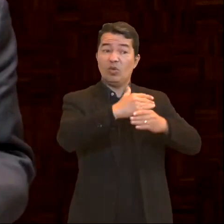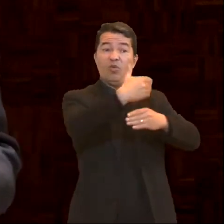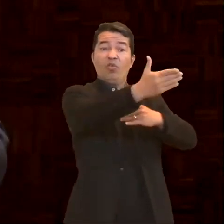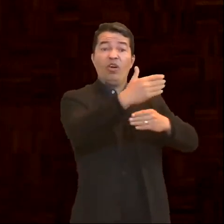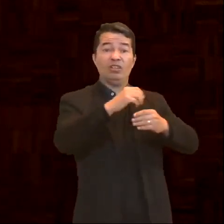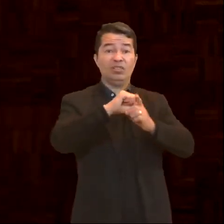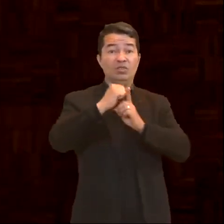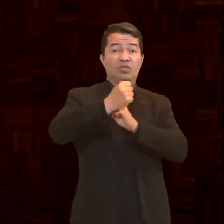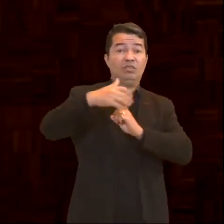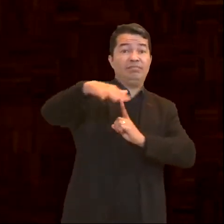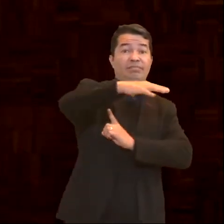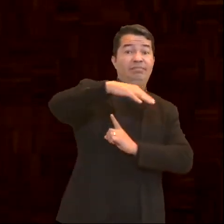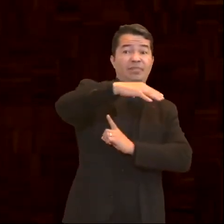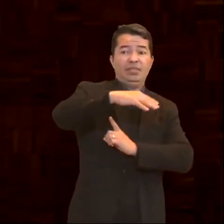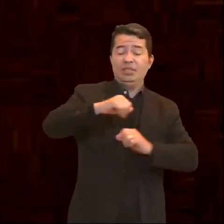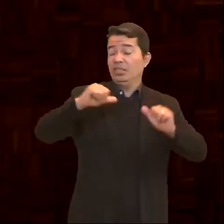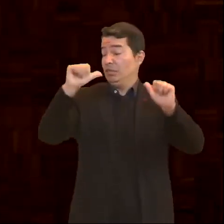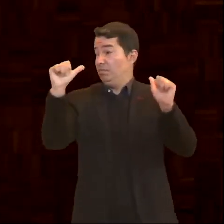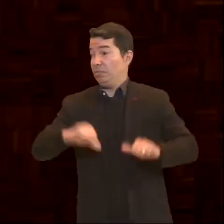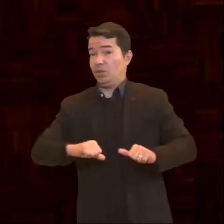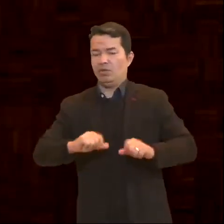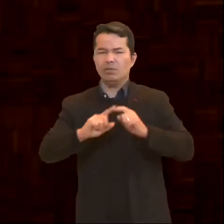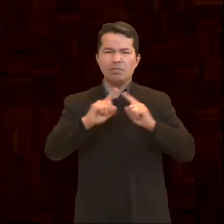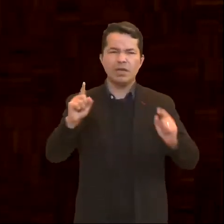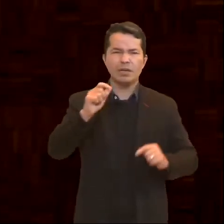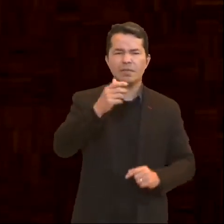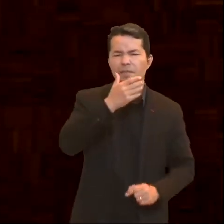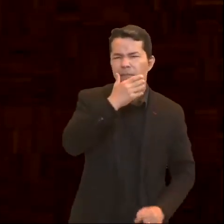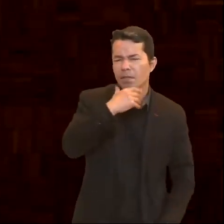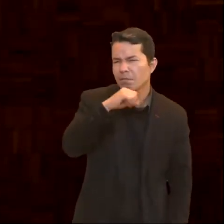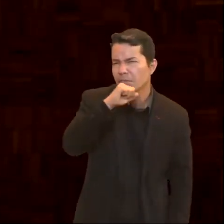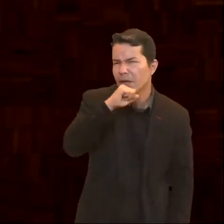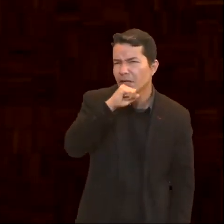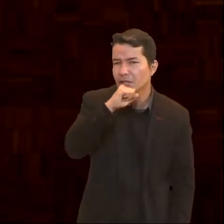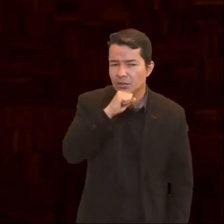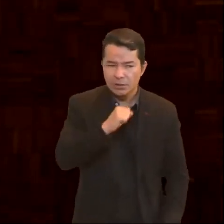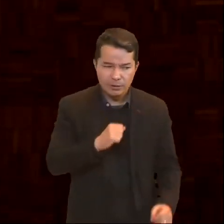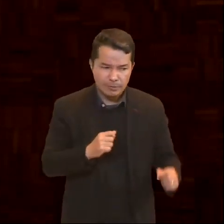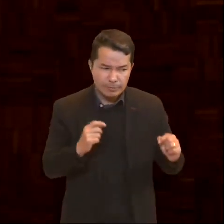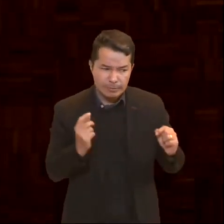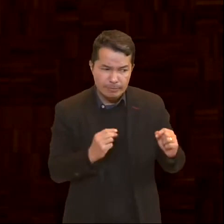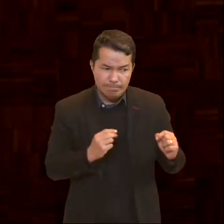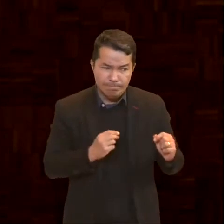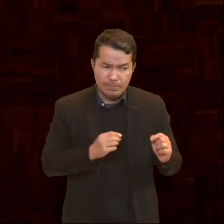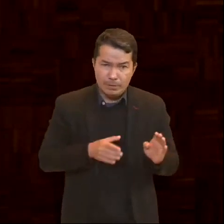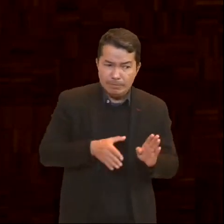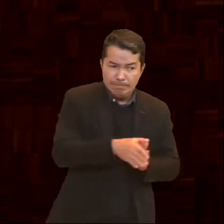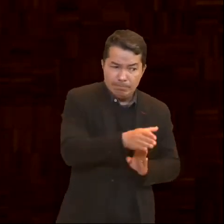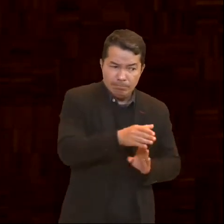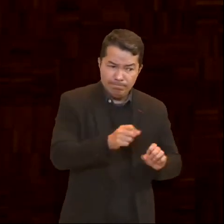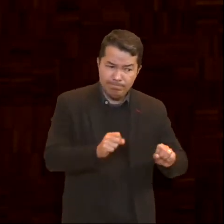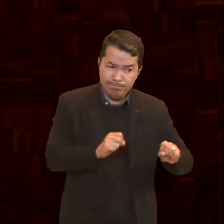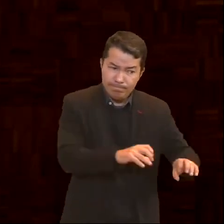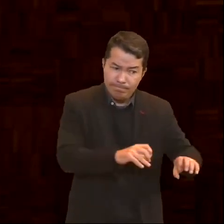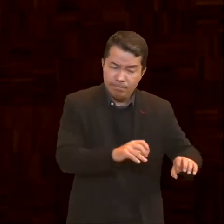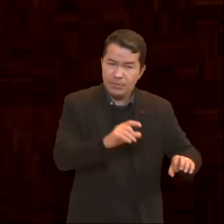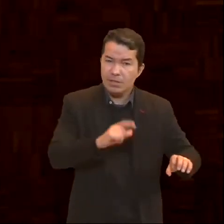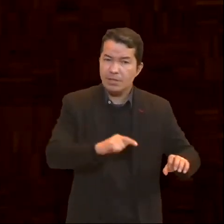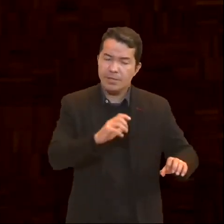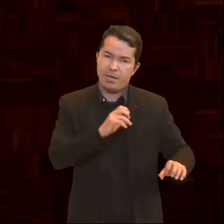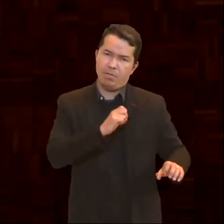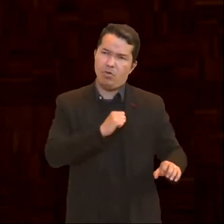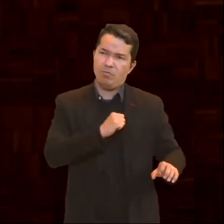demais. Mas a disciplina do pai é temperada pelo amor. E então Deus não é